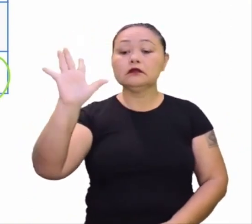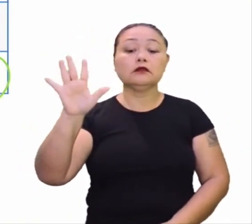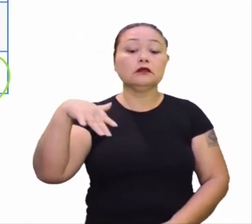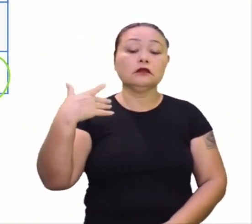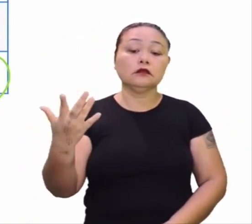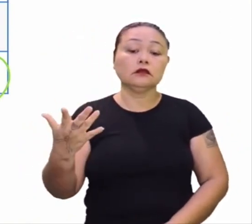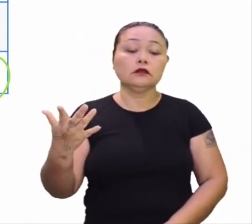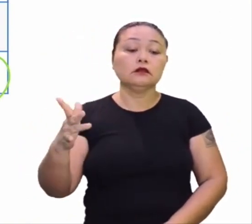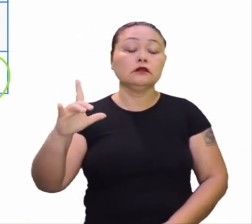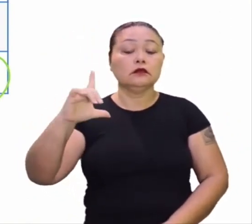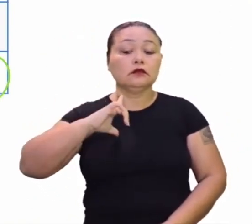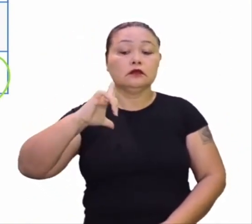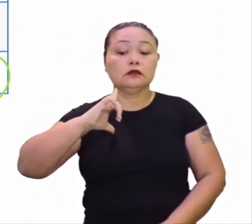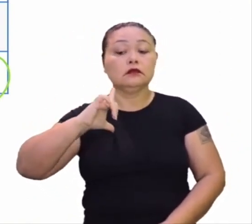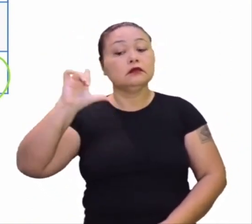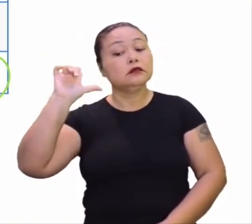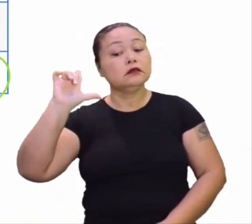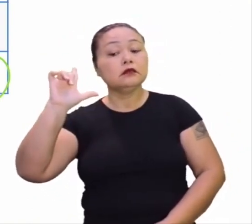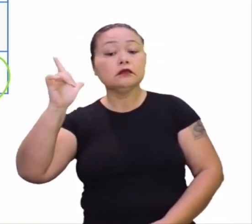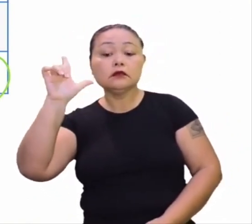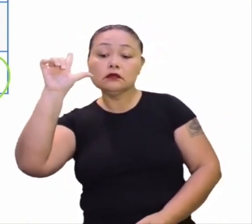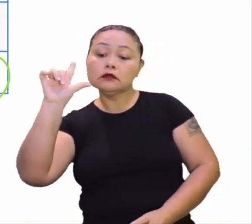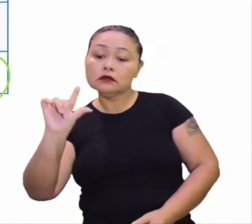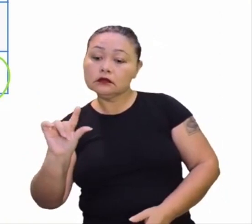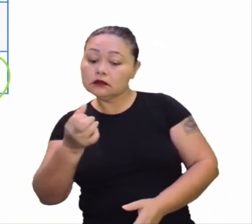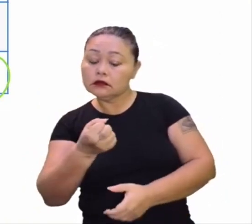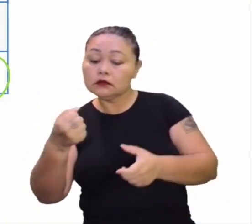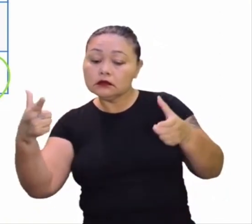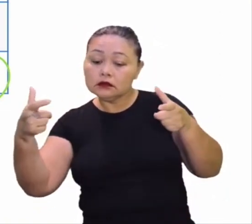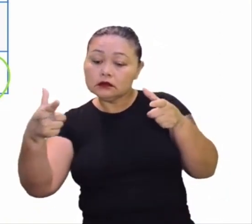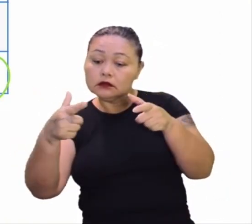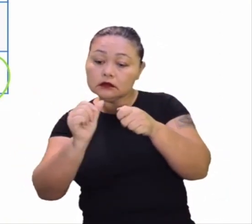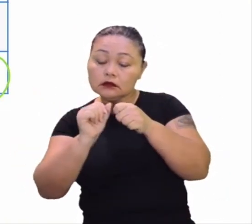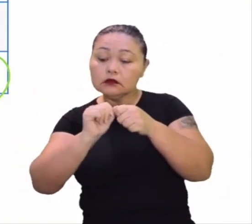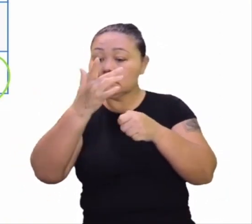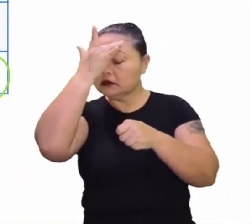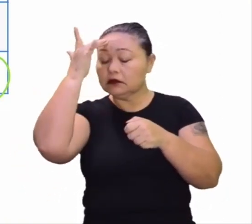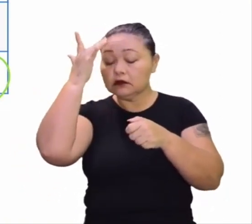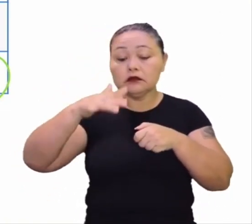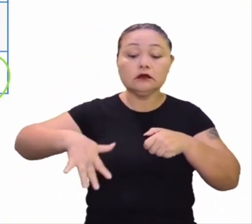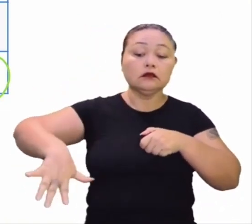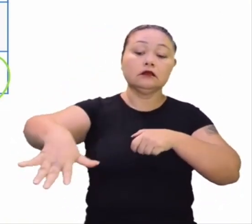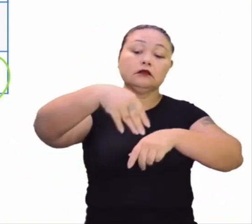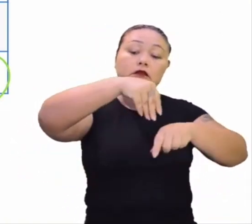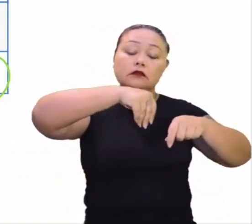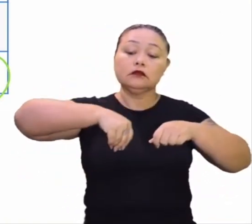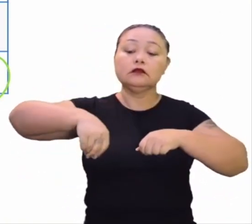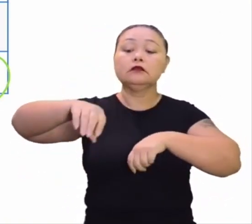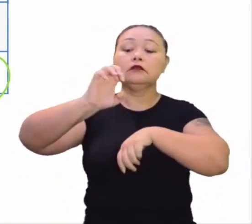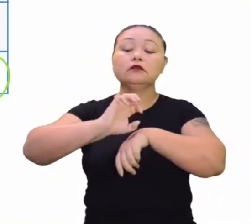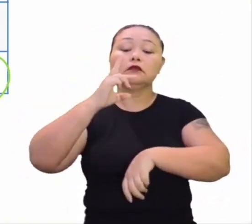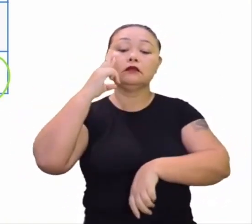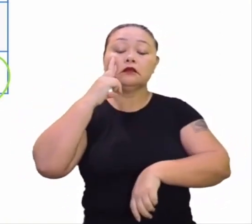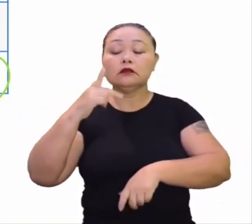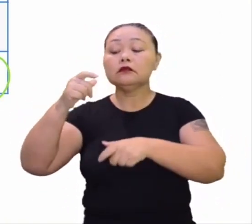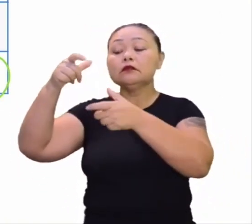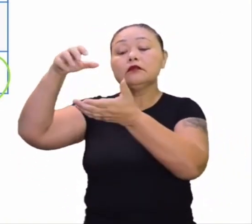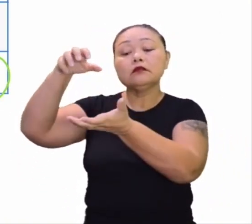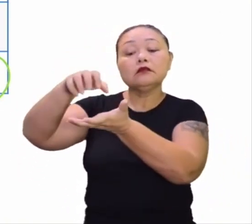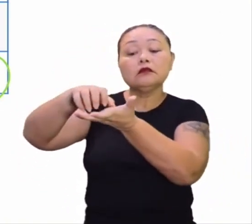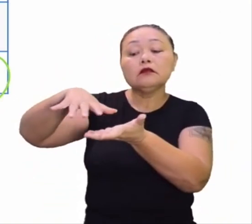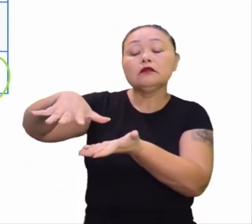professor Jorge? A gente tem baixa densidade demográfica, porque dentro do espaço territorial de Rondônia, nós encontramos áreas de